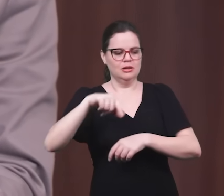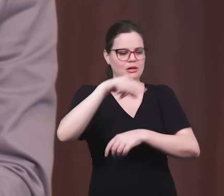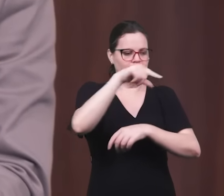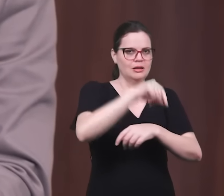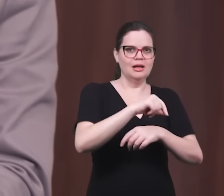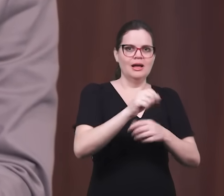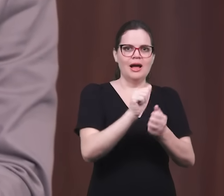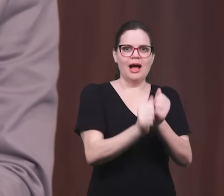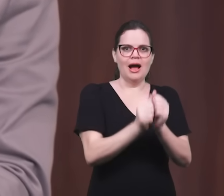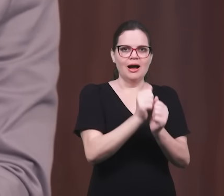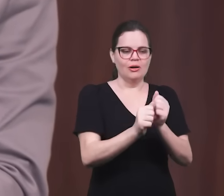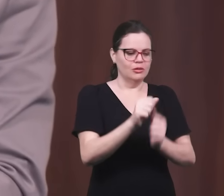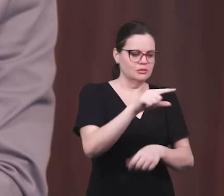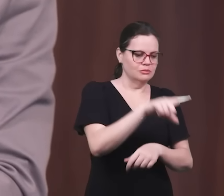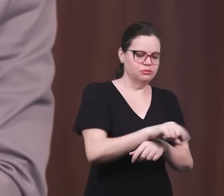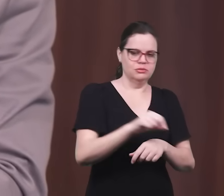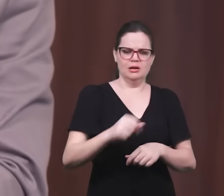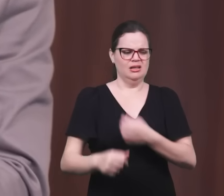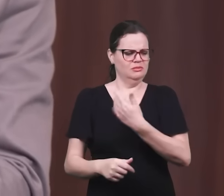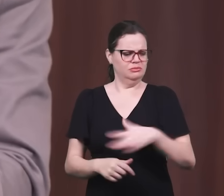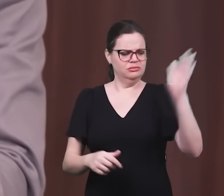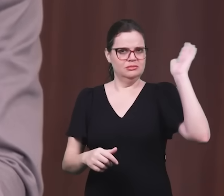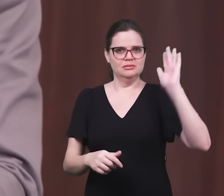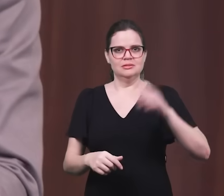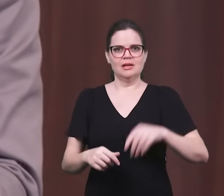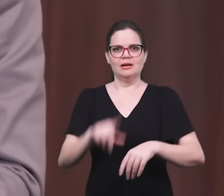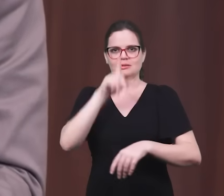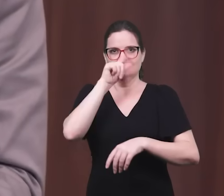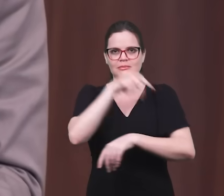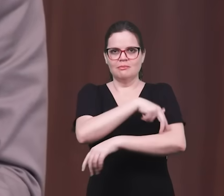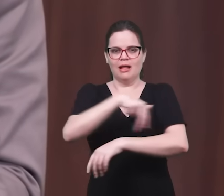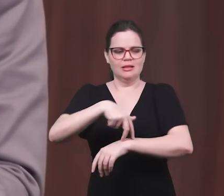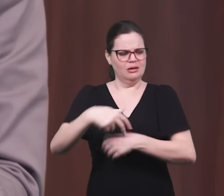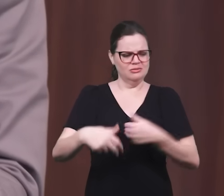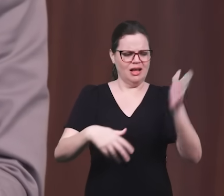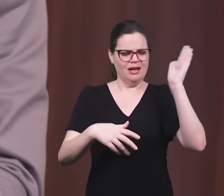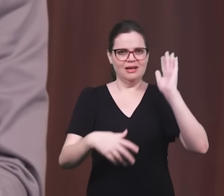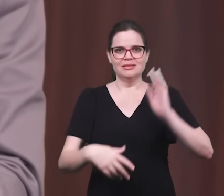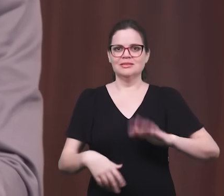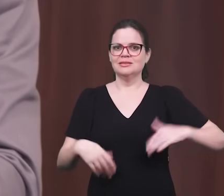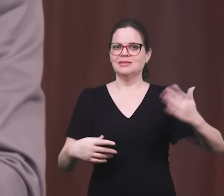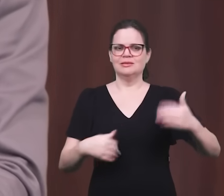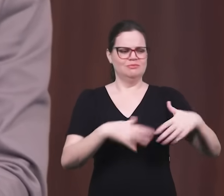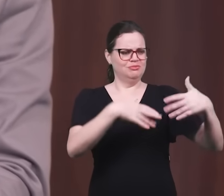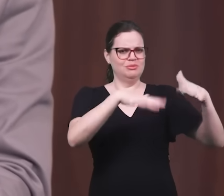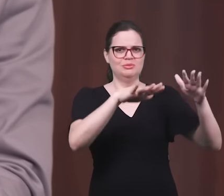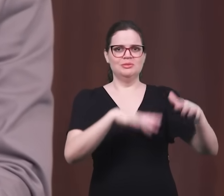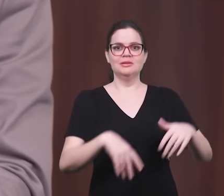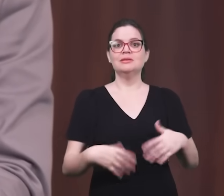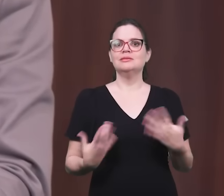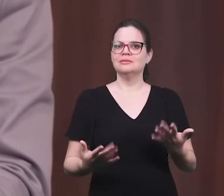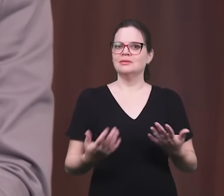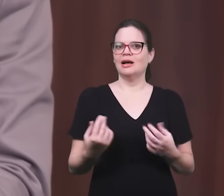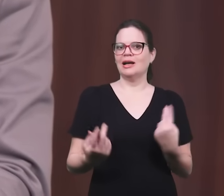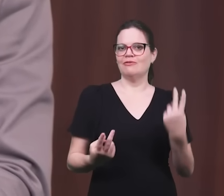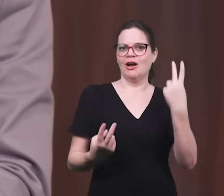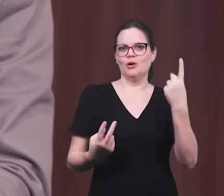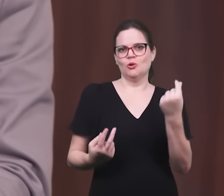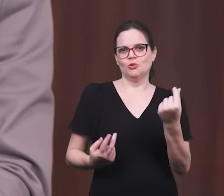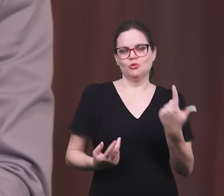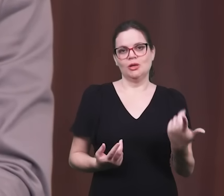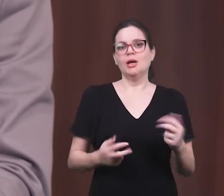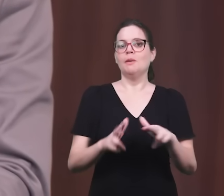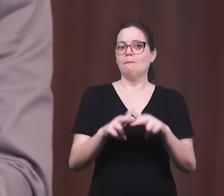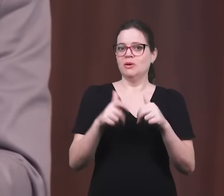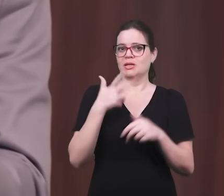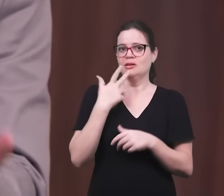falou assim, ah, isso é um pardal. E pardal é assim, desprezado, né? Verdade. Sem valor. E acho que é por isso que o salmista